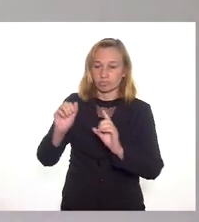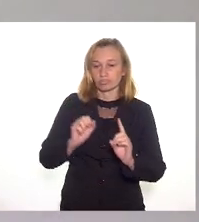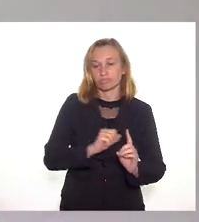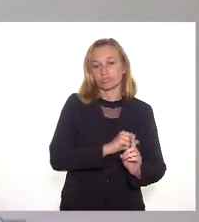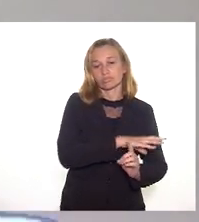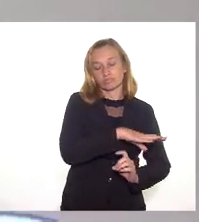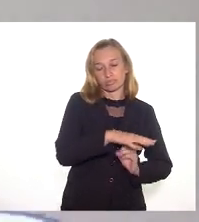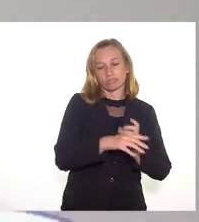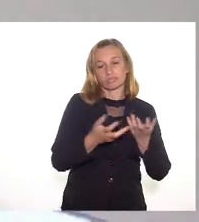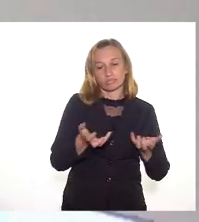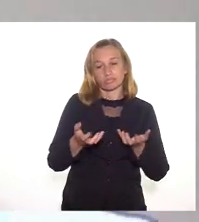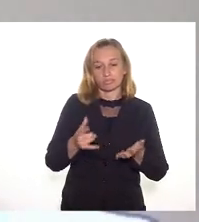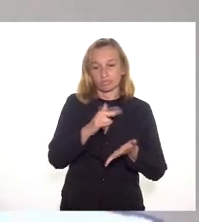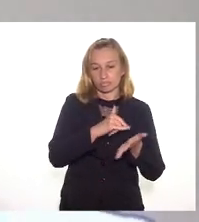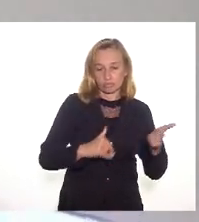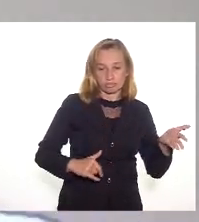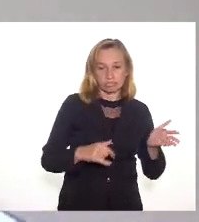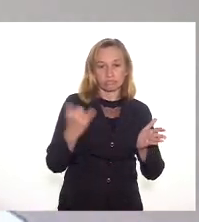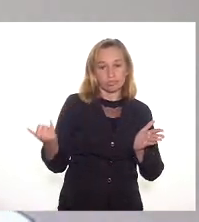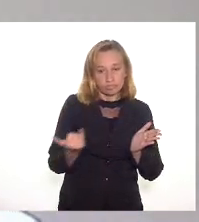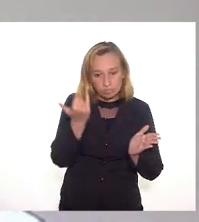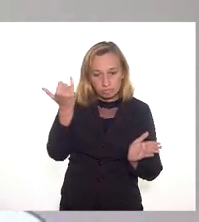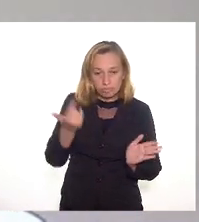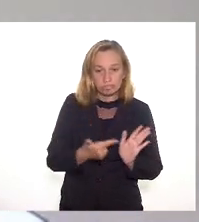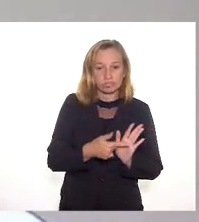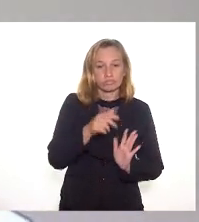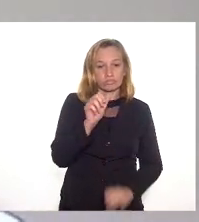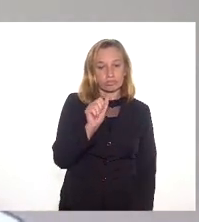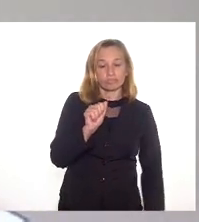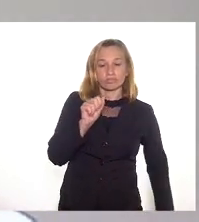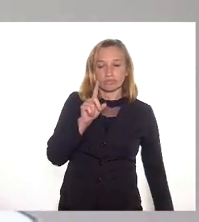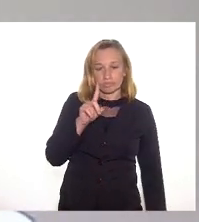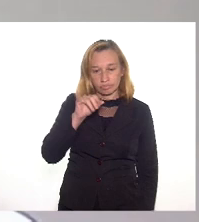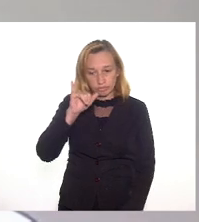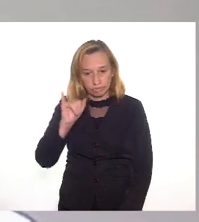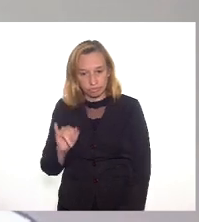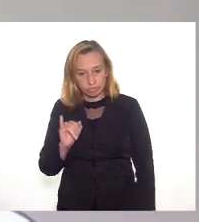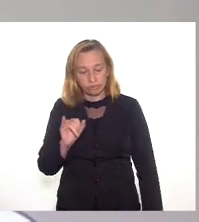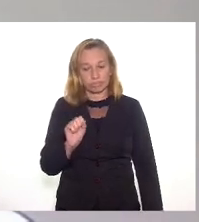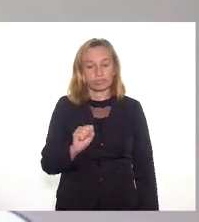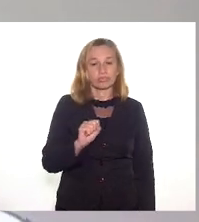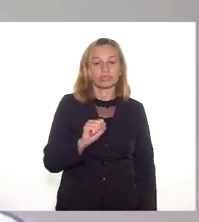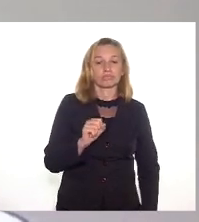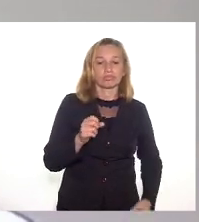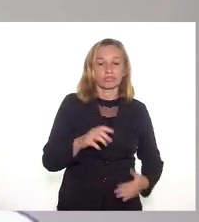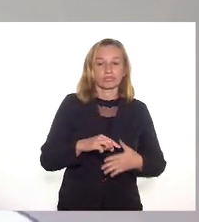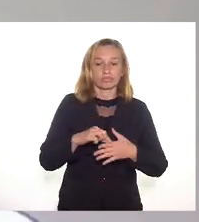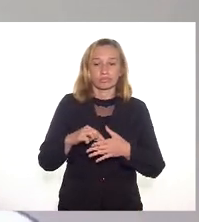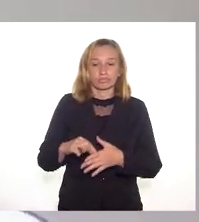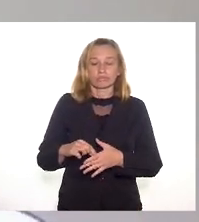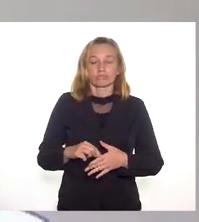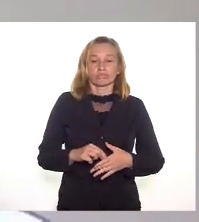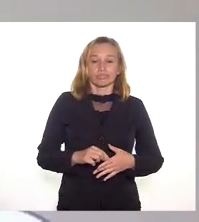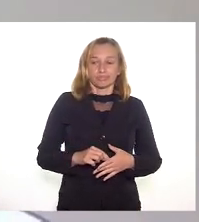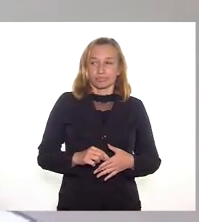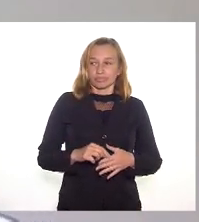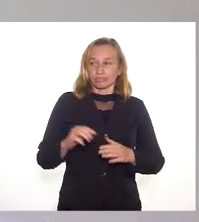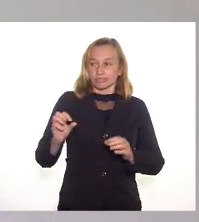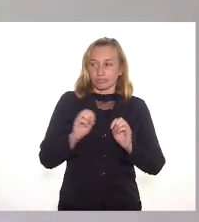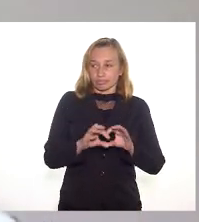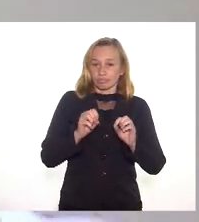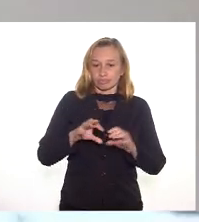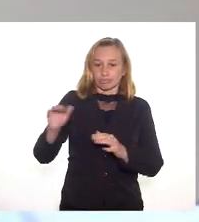portanto trazer a um documento importante da Andifes da Associação Nacional de Dirigentes das Instituições Federais de Ensino Superior